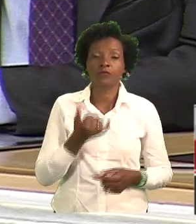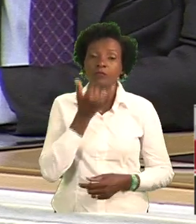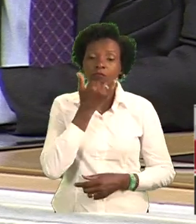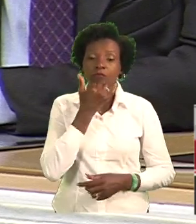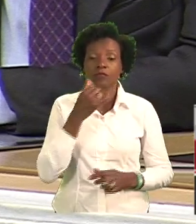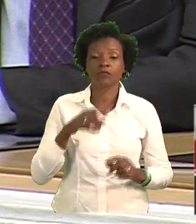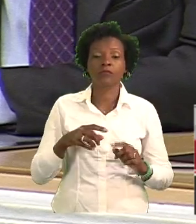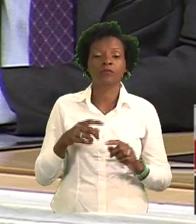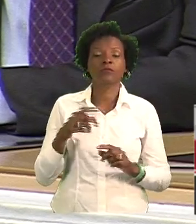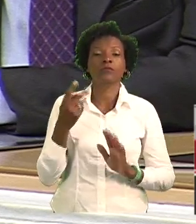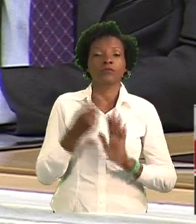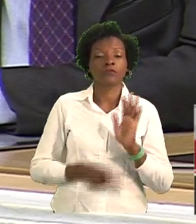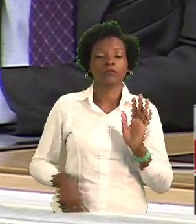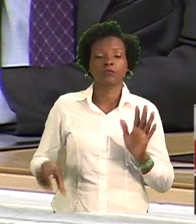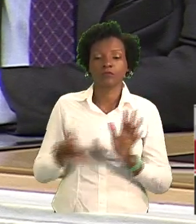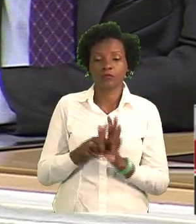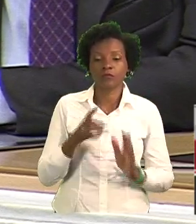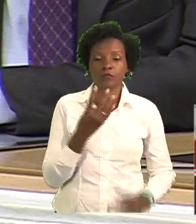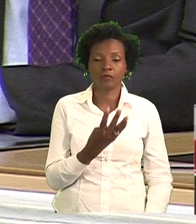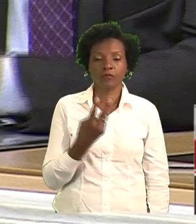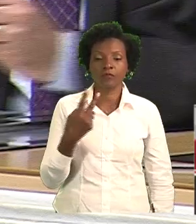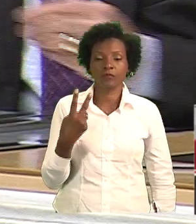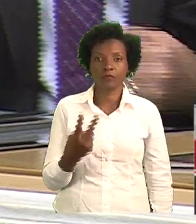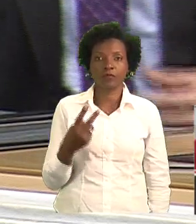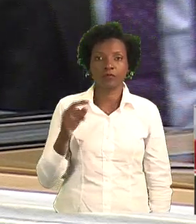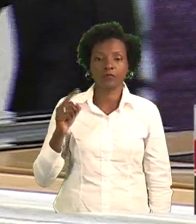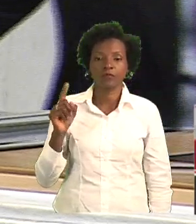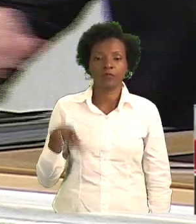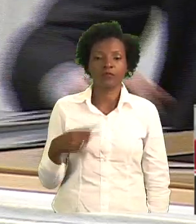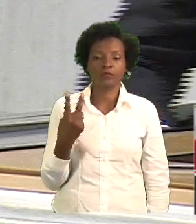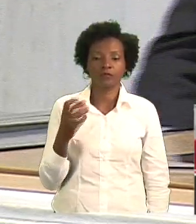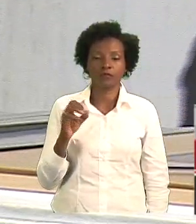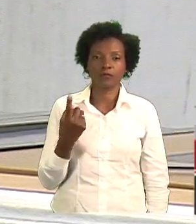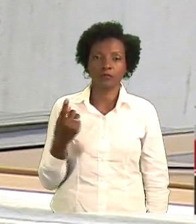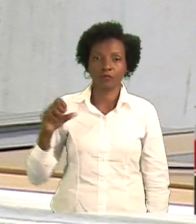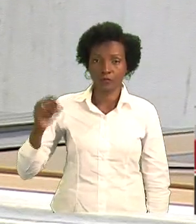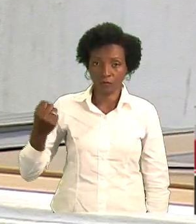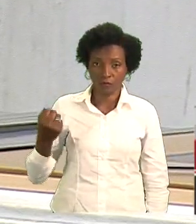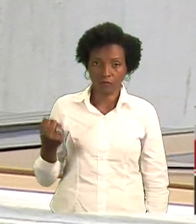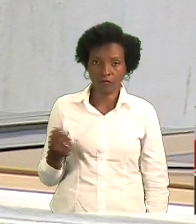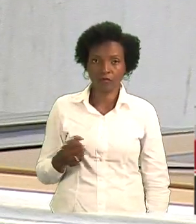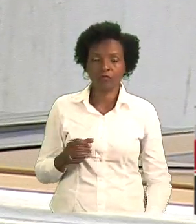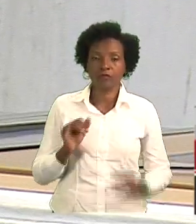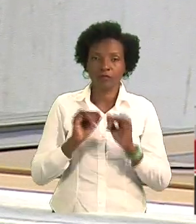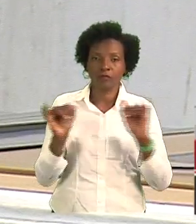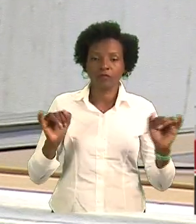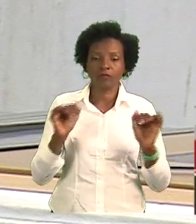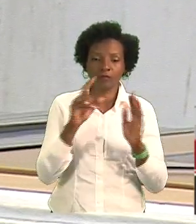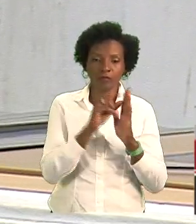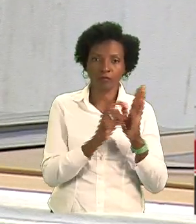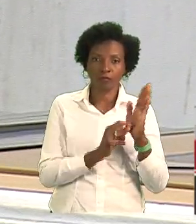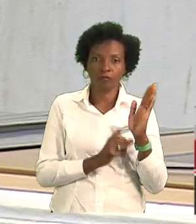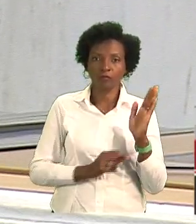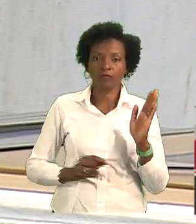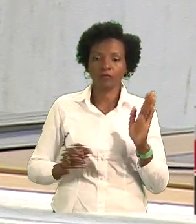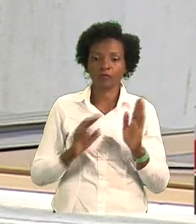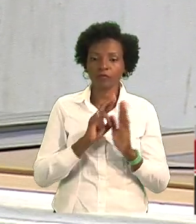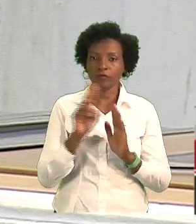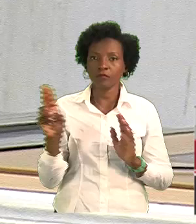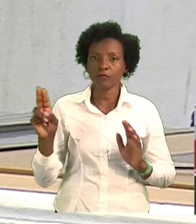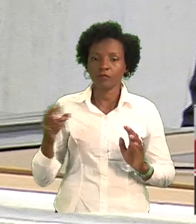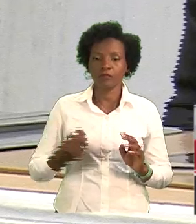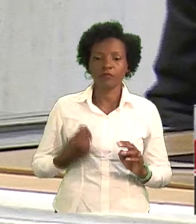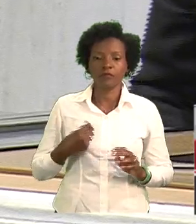lei complementar número 42 de 2018 eu quero conquistar aqui que assinaram a lista de presença